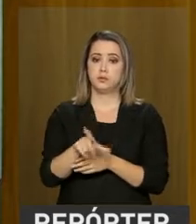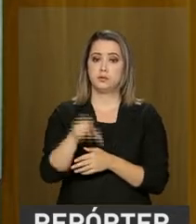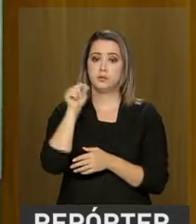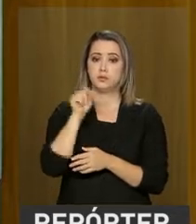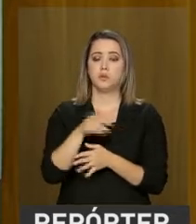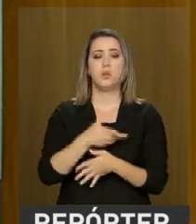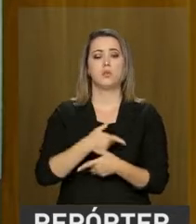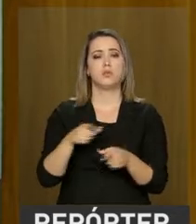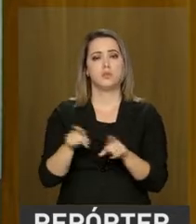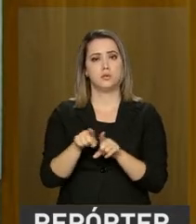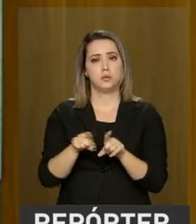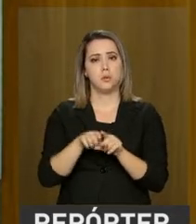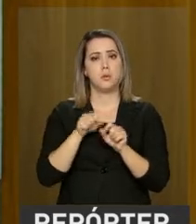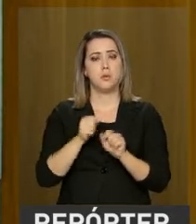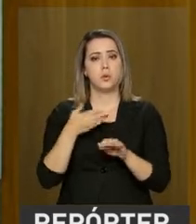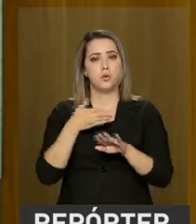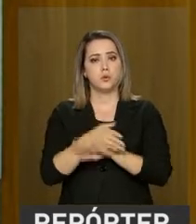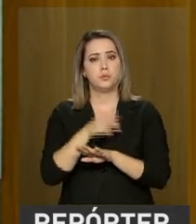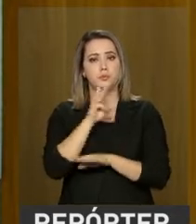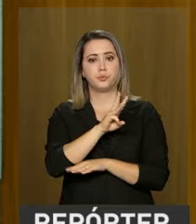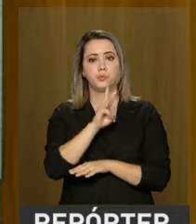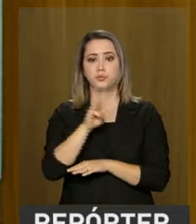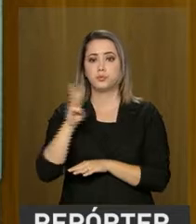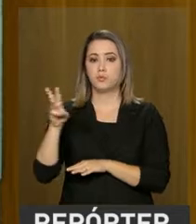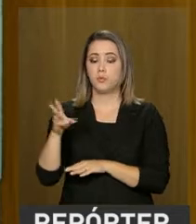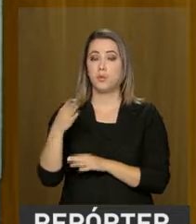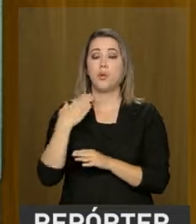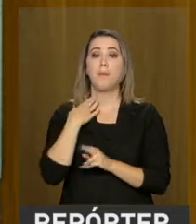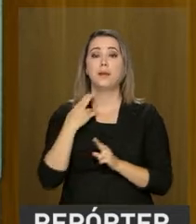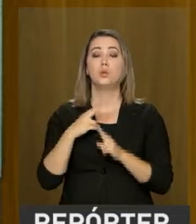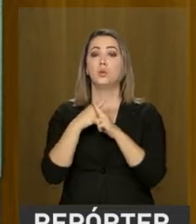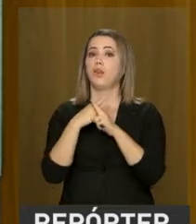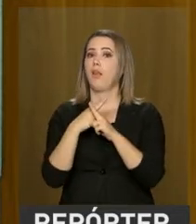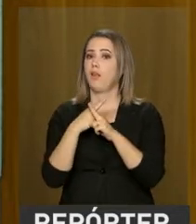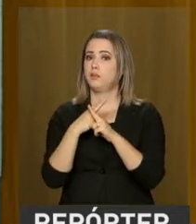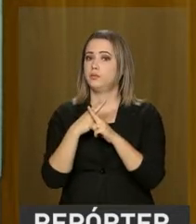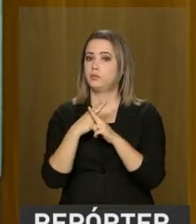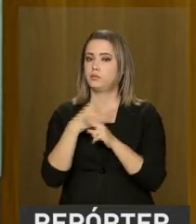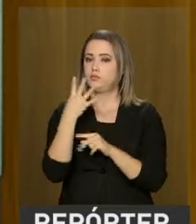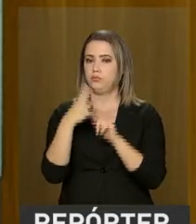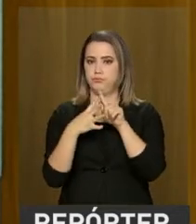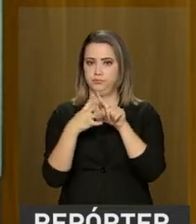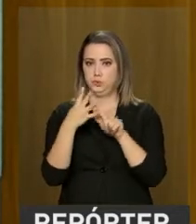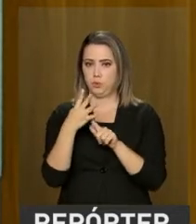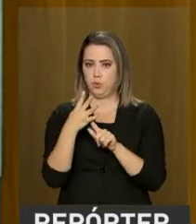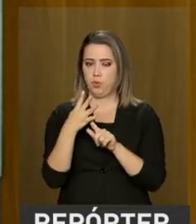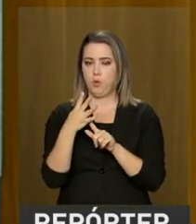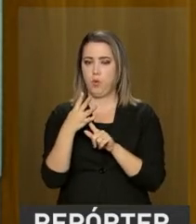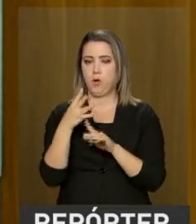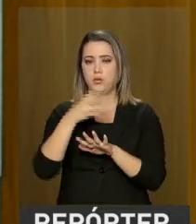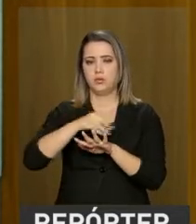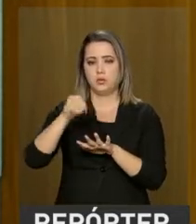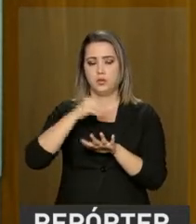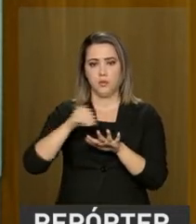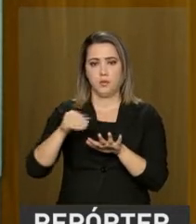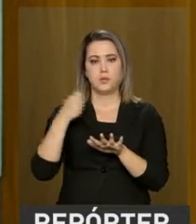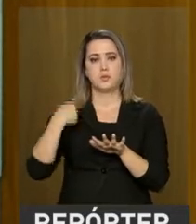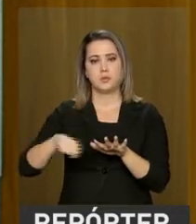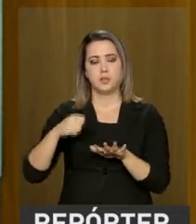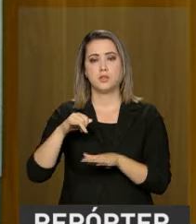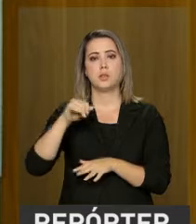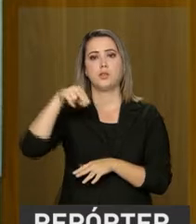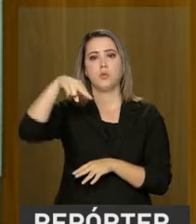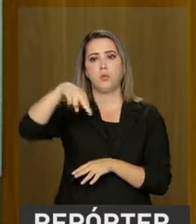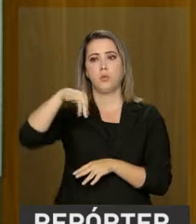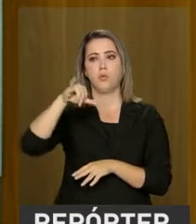também pode no site da caixa econômica federal muito simples 4 informações são necessárias unidos o número de identificação